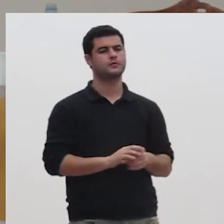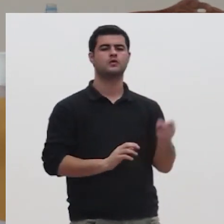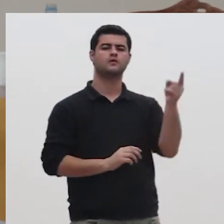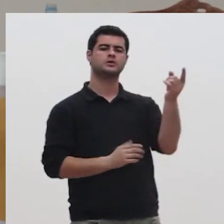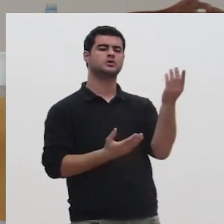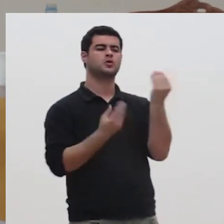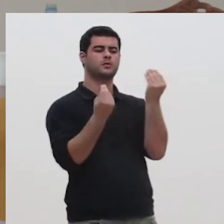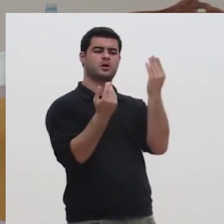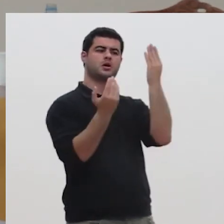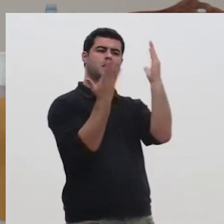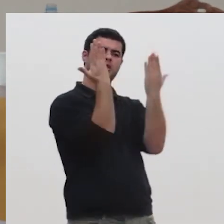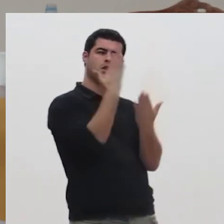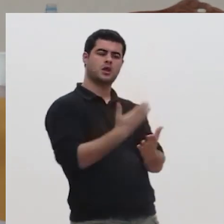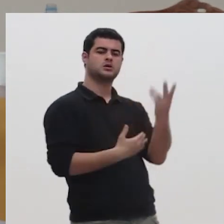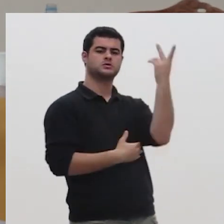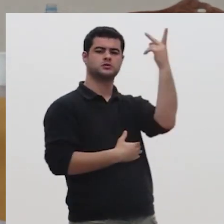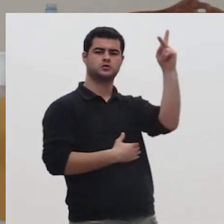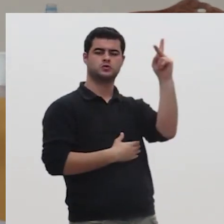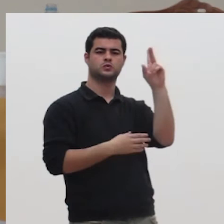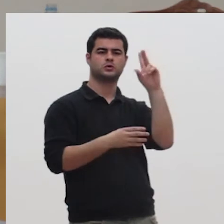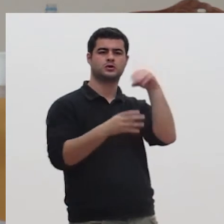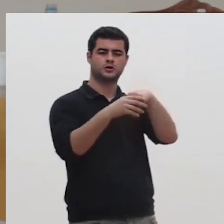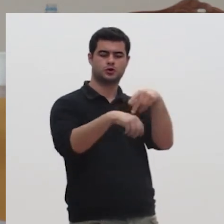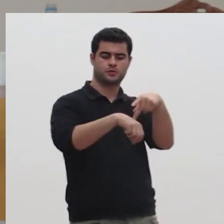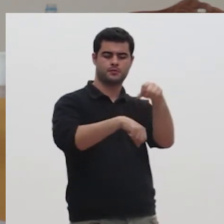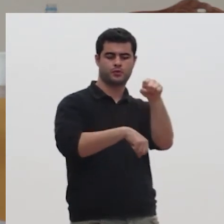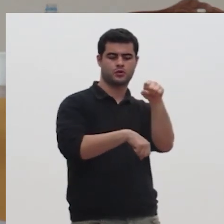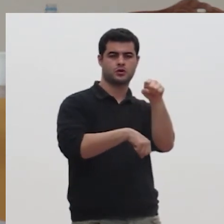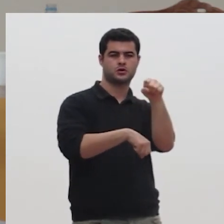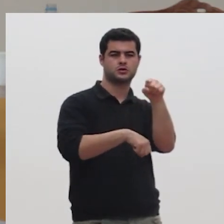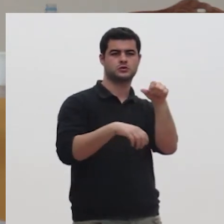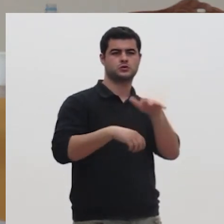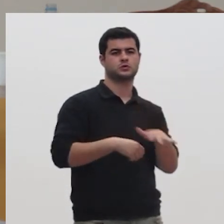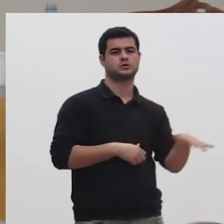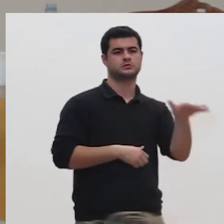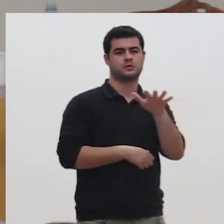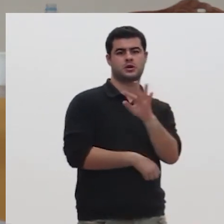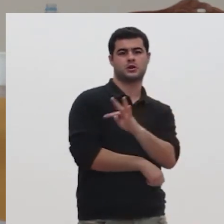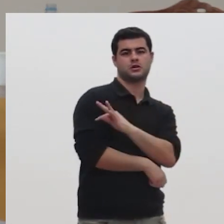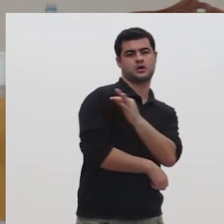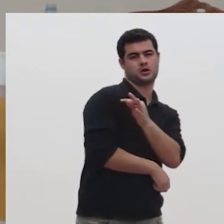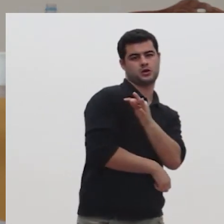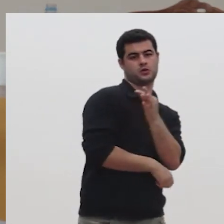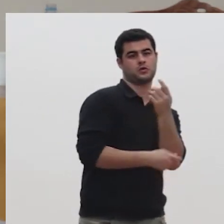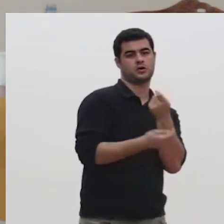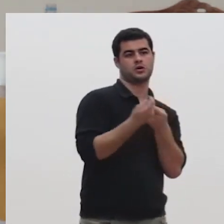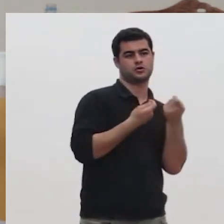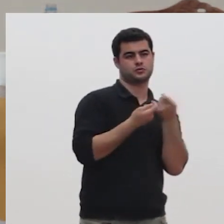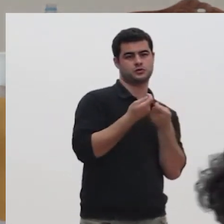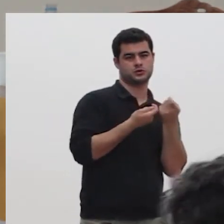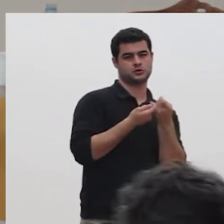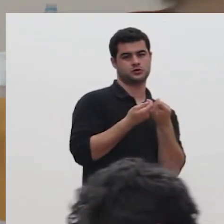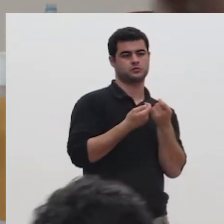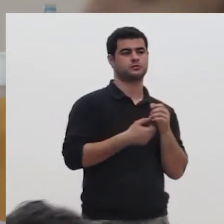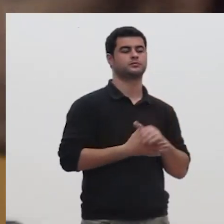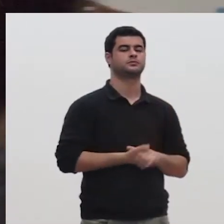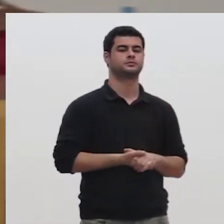resolução de pós-graduação em relação ao espaço para técnico administrativo?